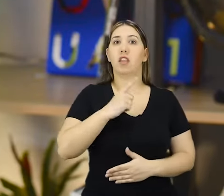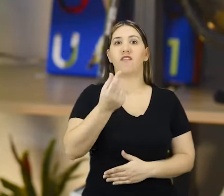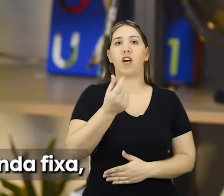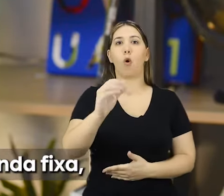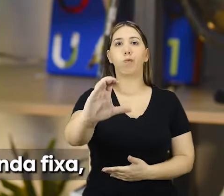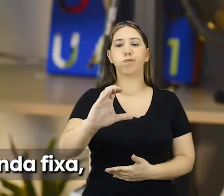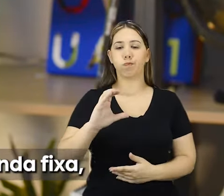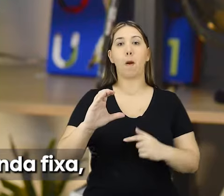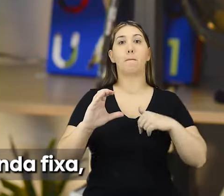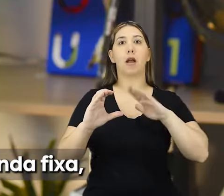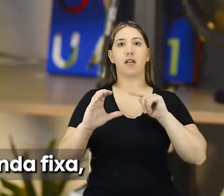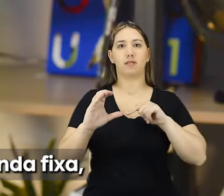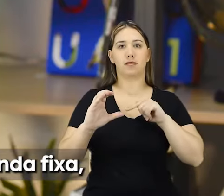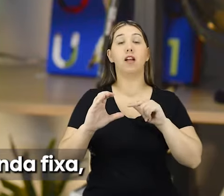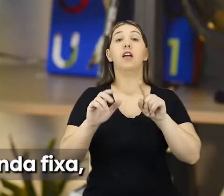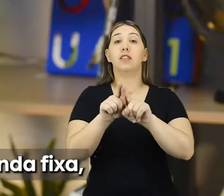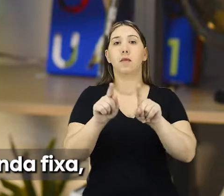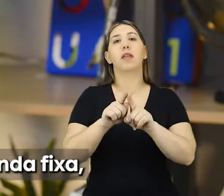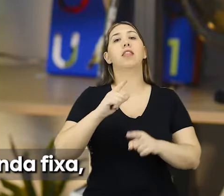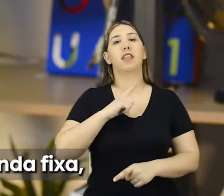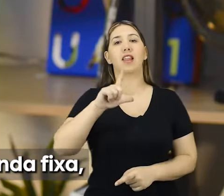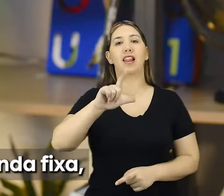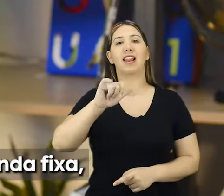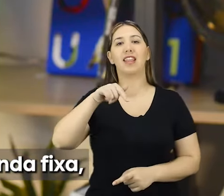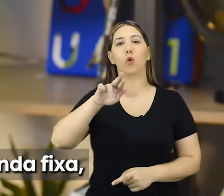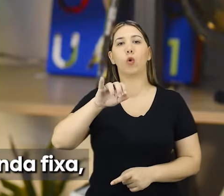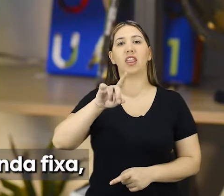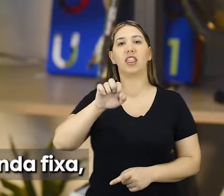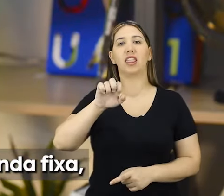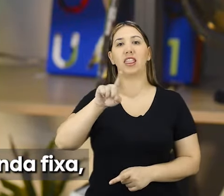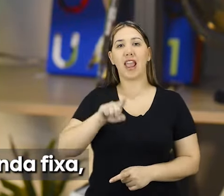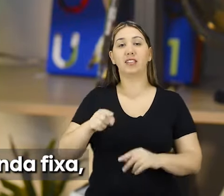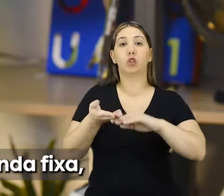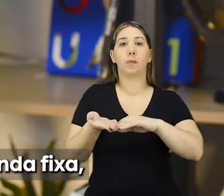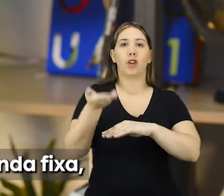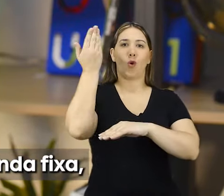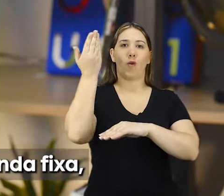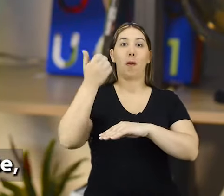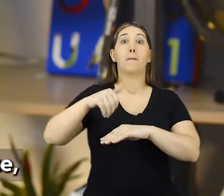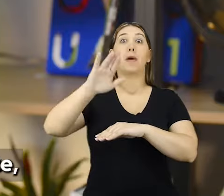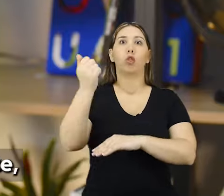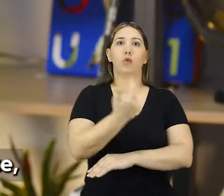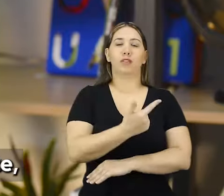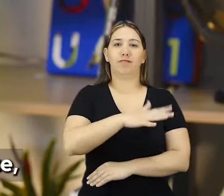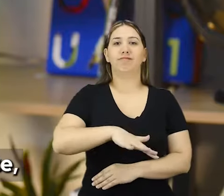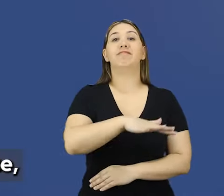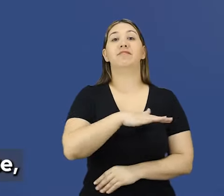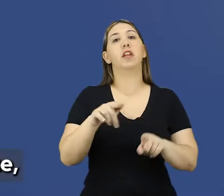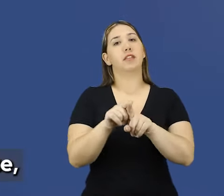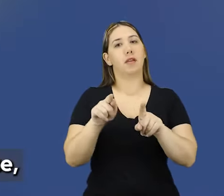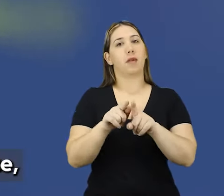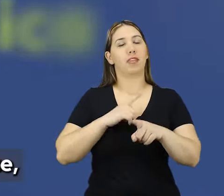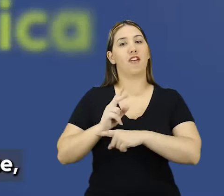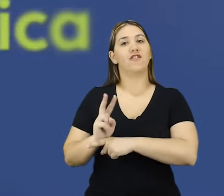alto. Existe uma liquidez superior aos outros títulos de renda fixa, além da isenção fiscal,